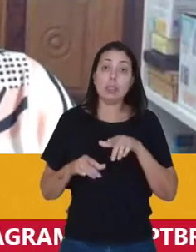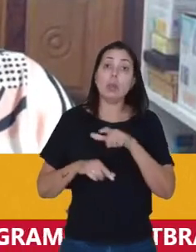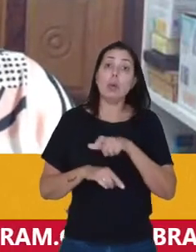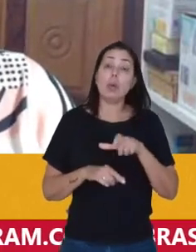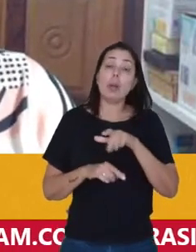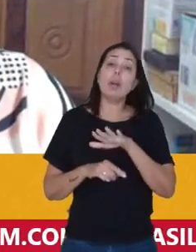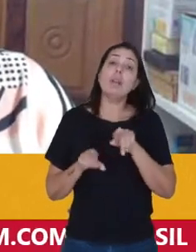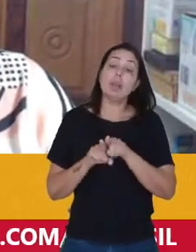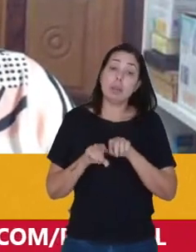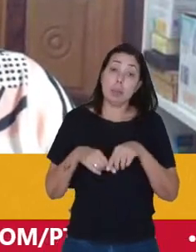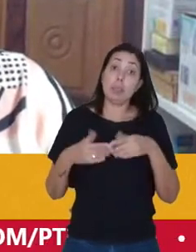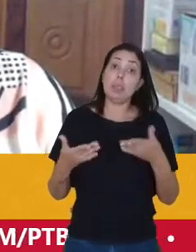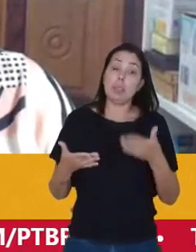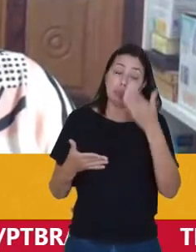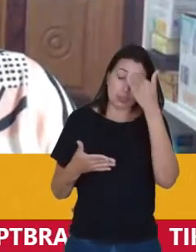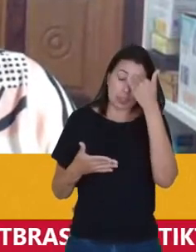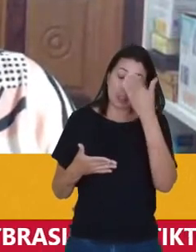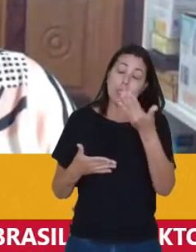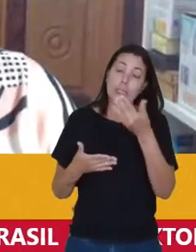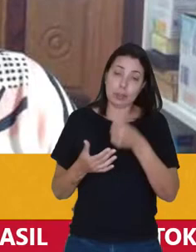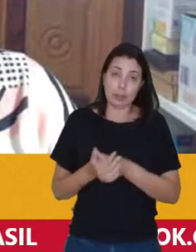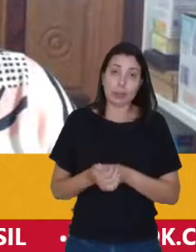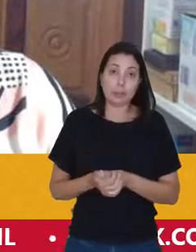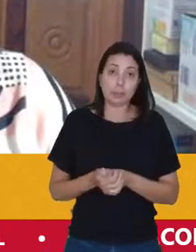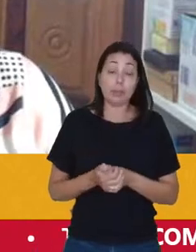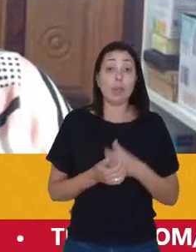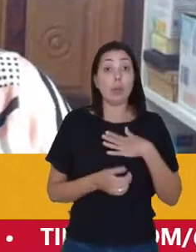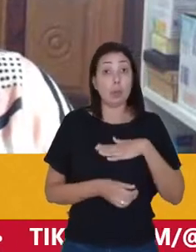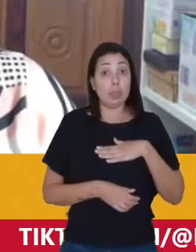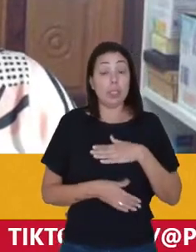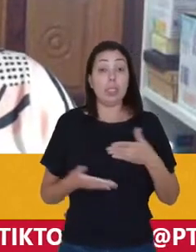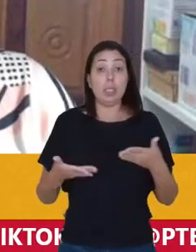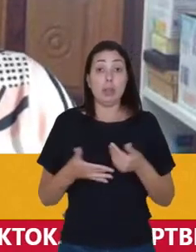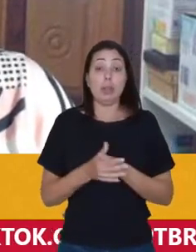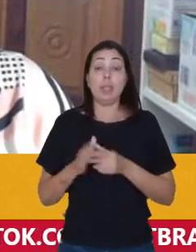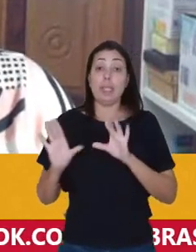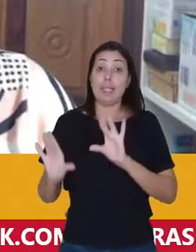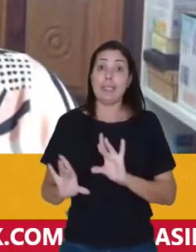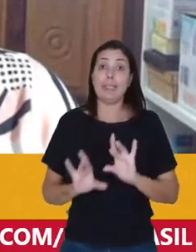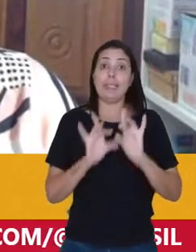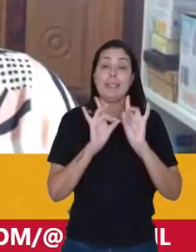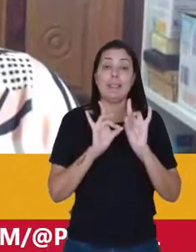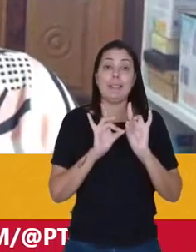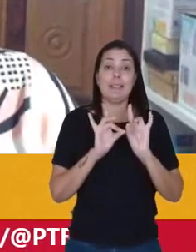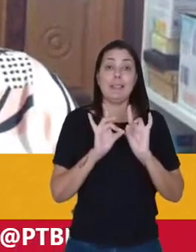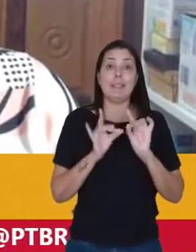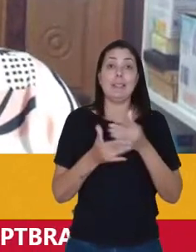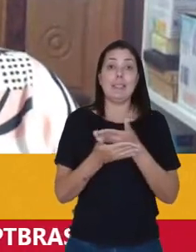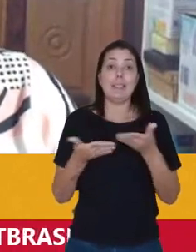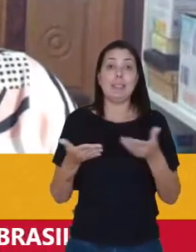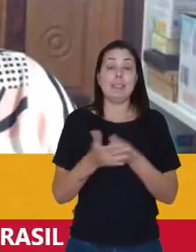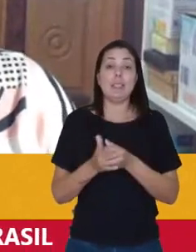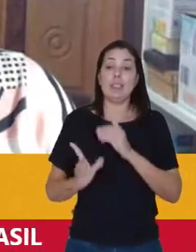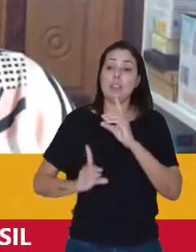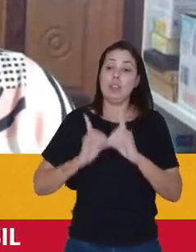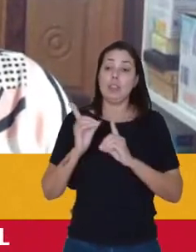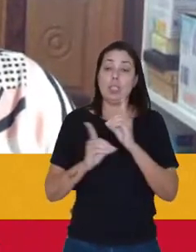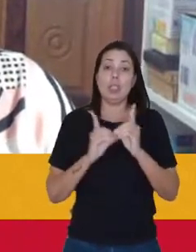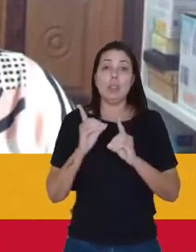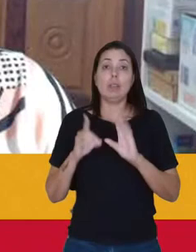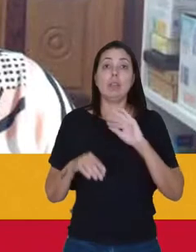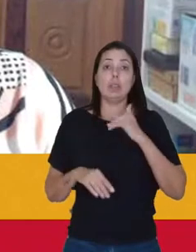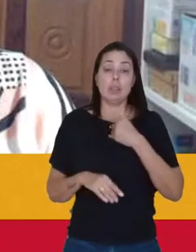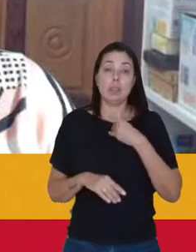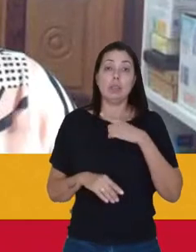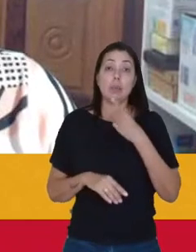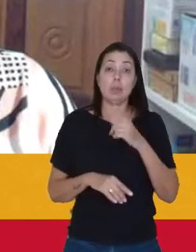nesses espaços. Então, te agradeço muito. E eu quero linkar, né, essa conversa que nós tivemos, a